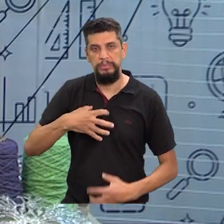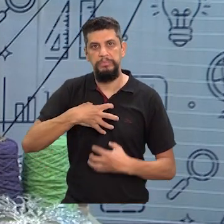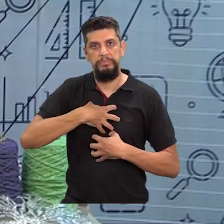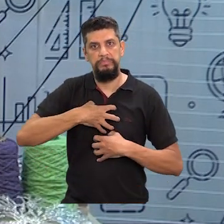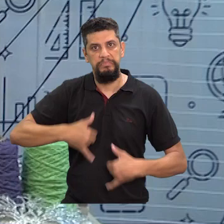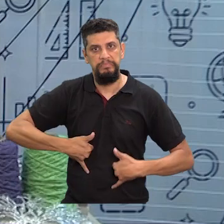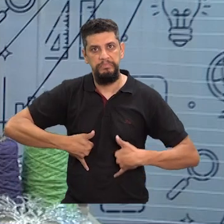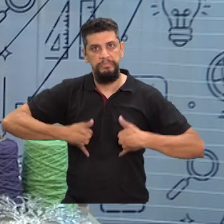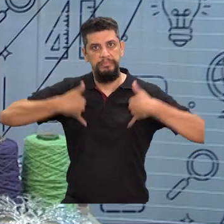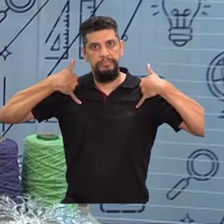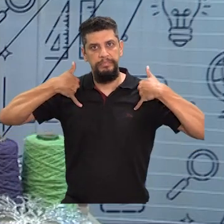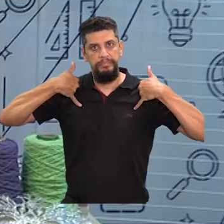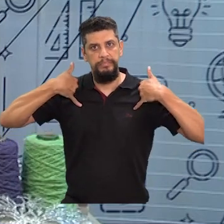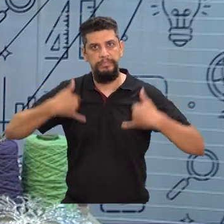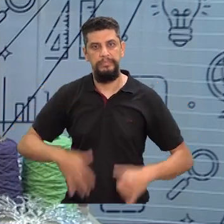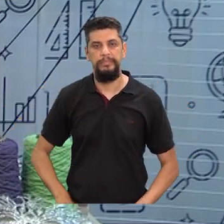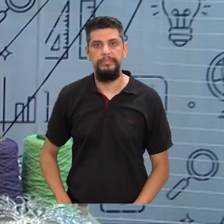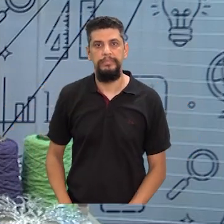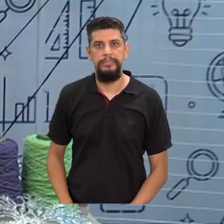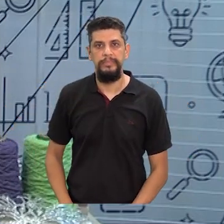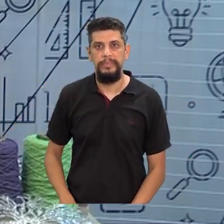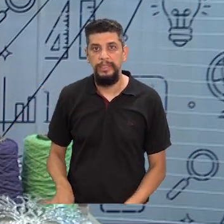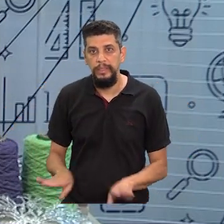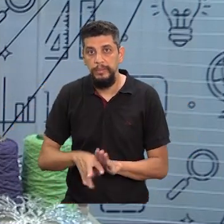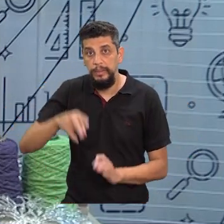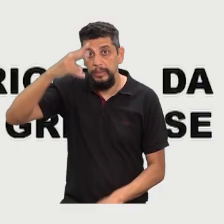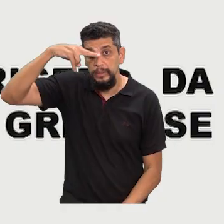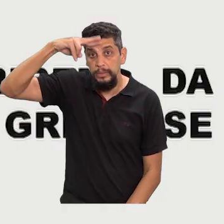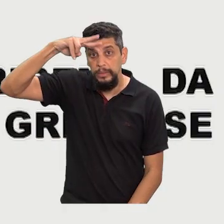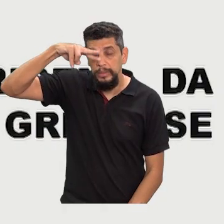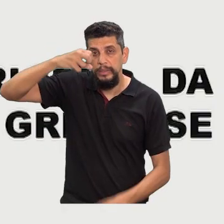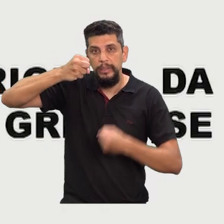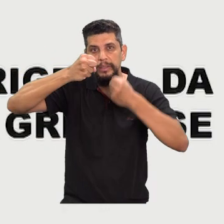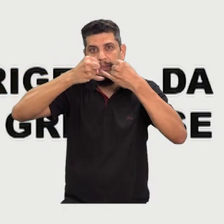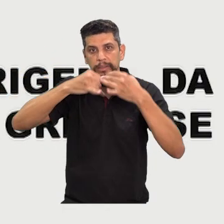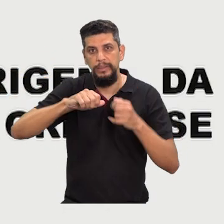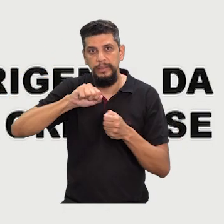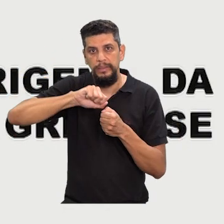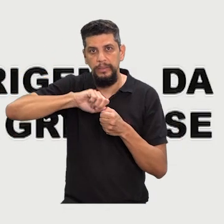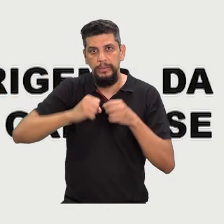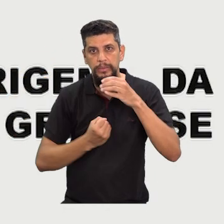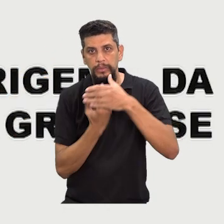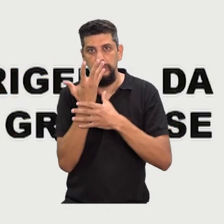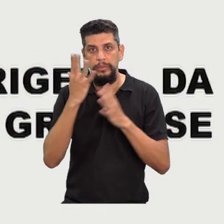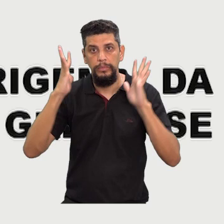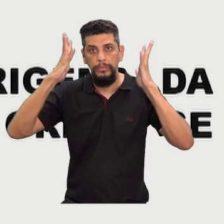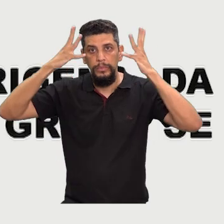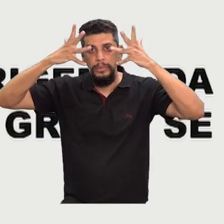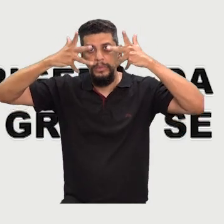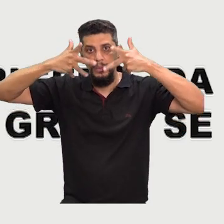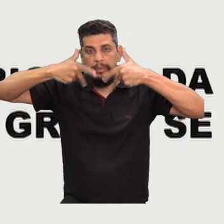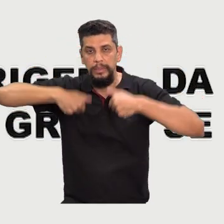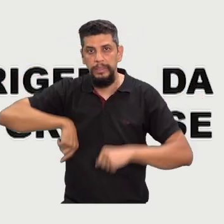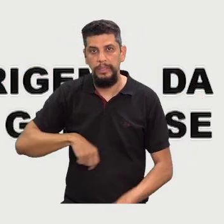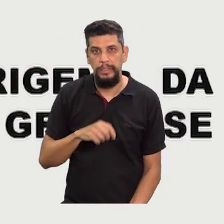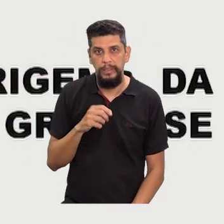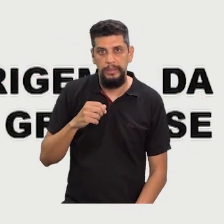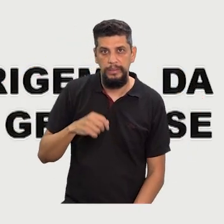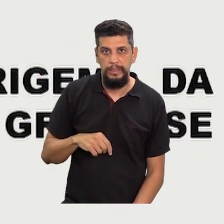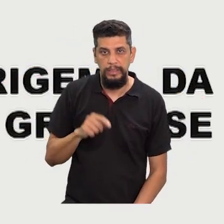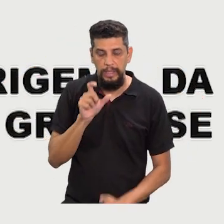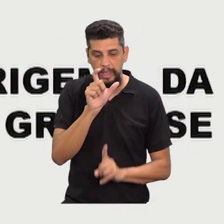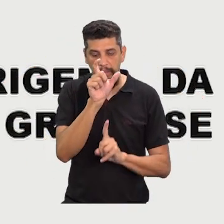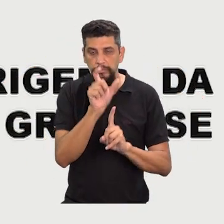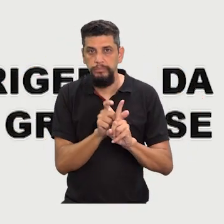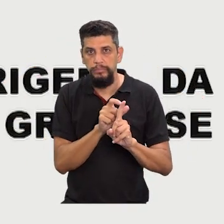do orgulho, a gente já vai falar mais sobre ele. E, além disso, essa história também fala da origem de um animal. A origem de quem ali? Fala que